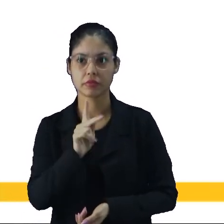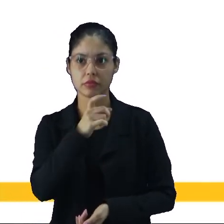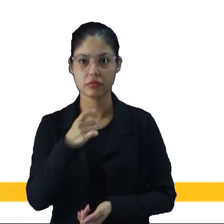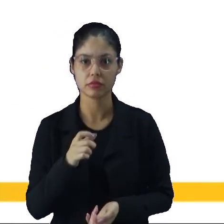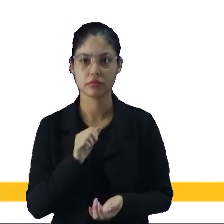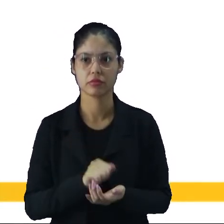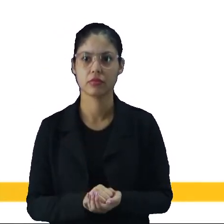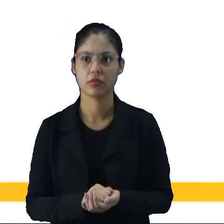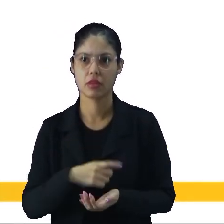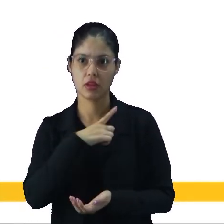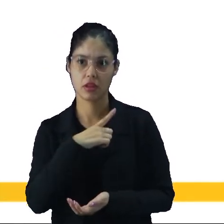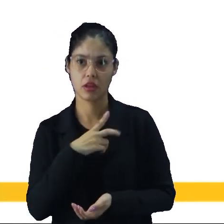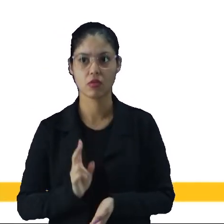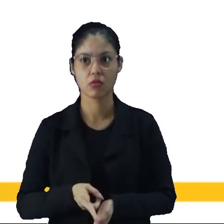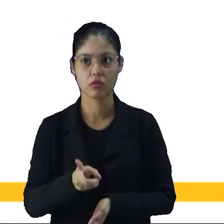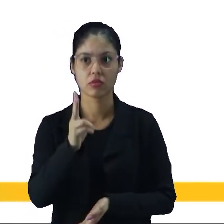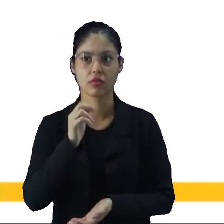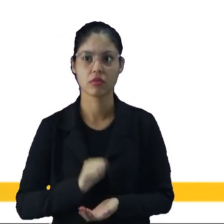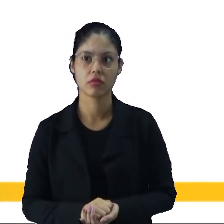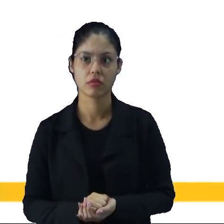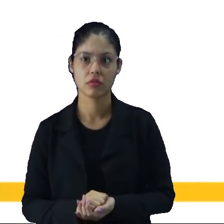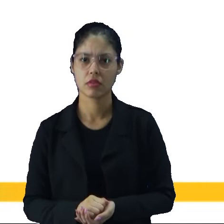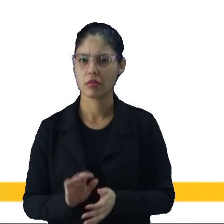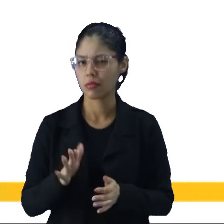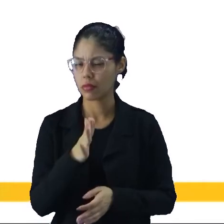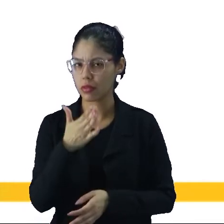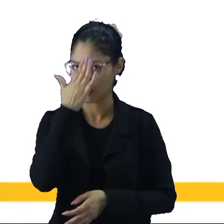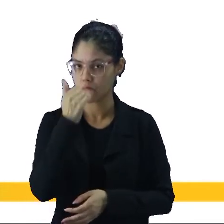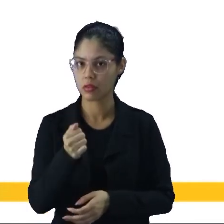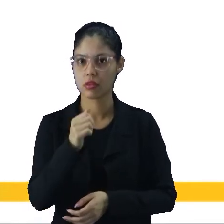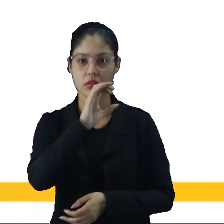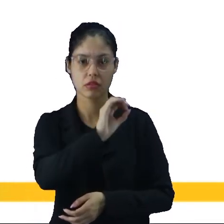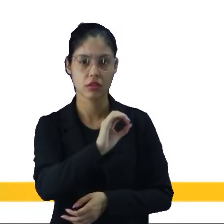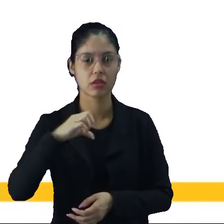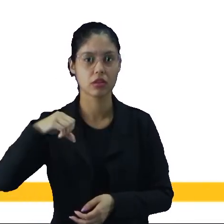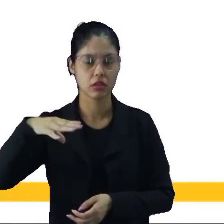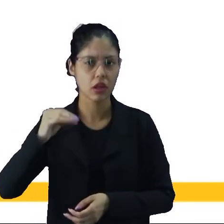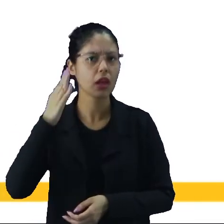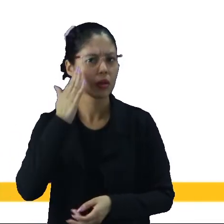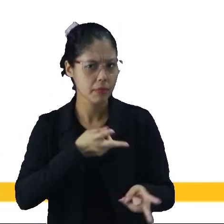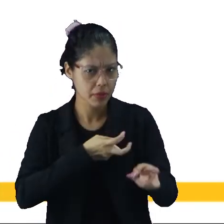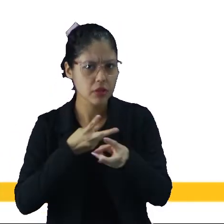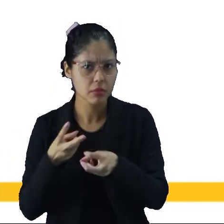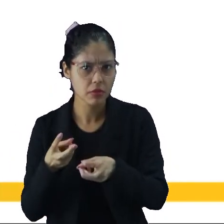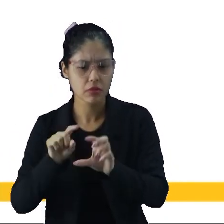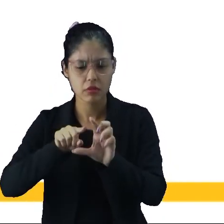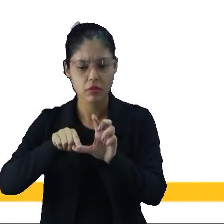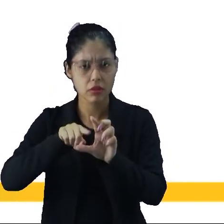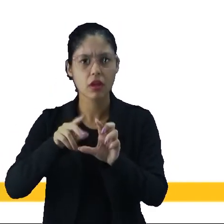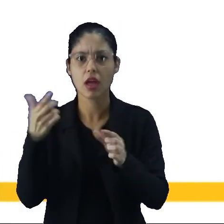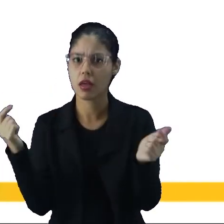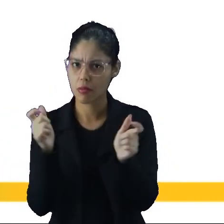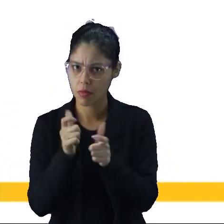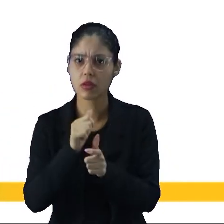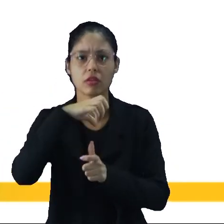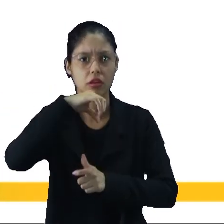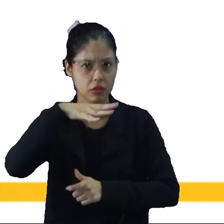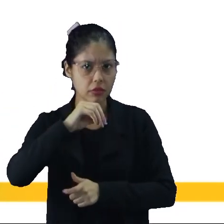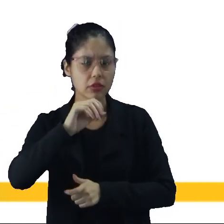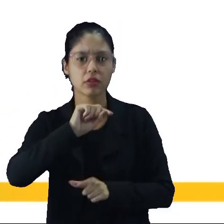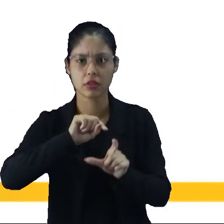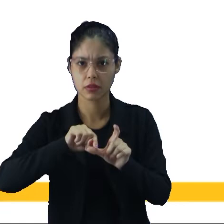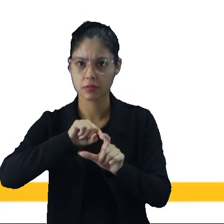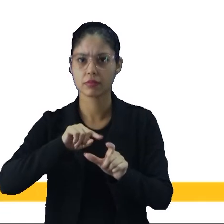x, sendo que K é uma constante. E supondo que x está entre 0 e 90, deu para perceber que esse ângulo ele é menor do que 90